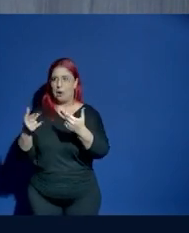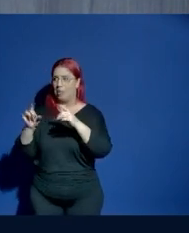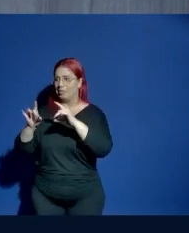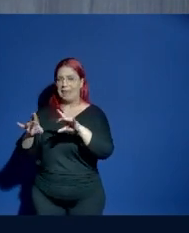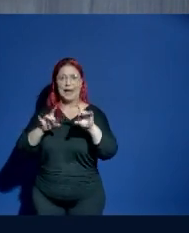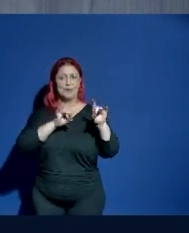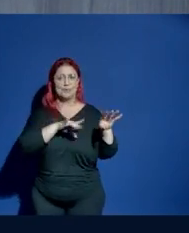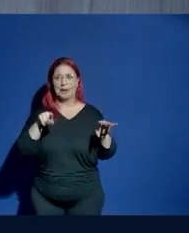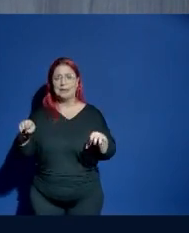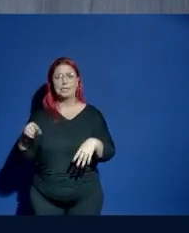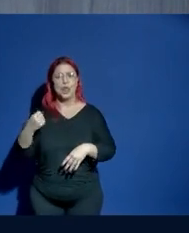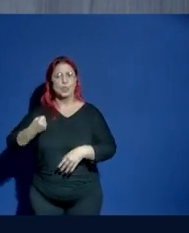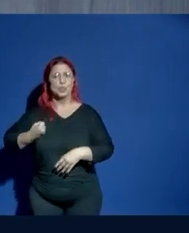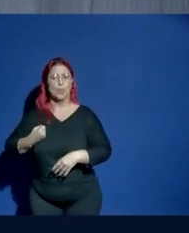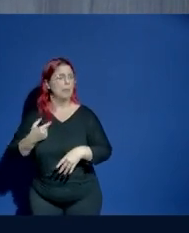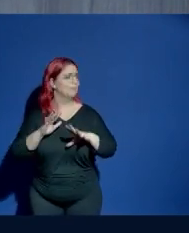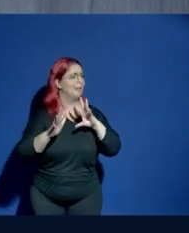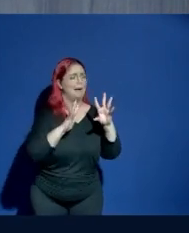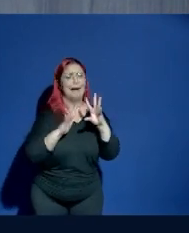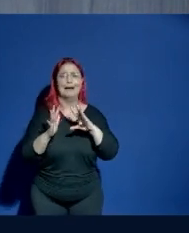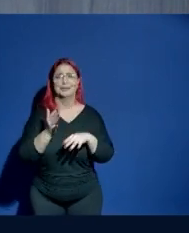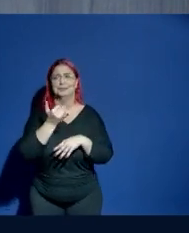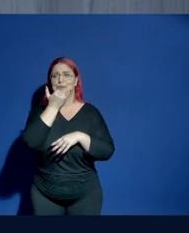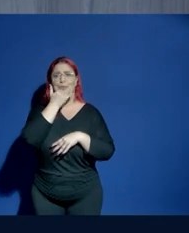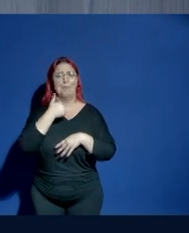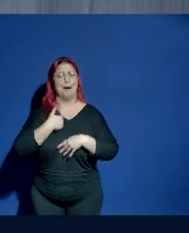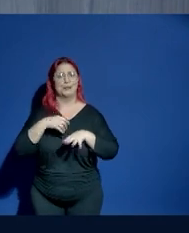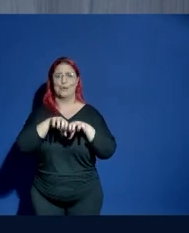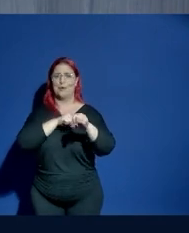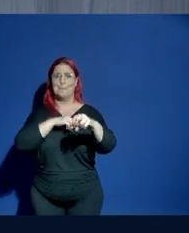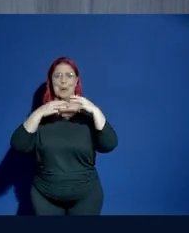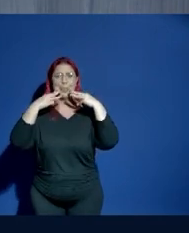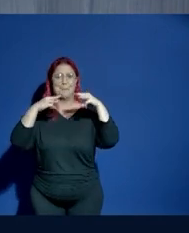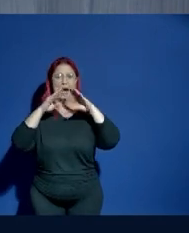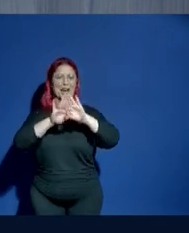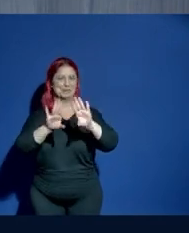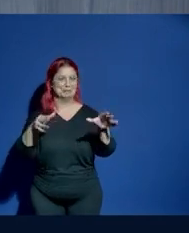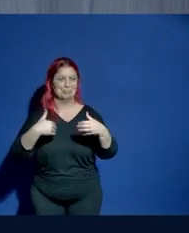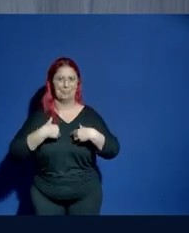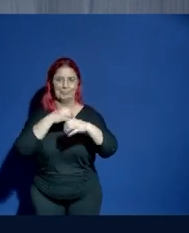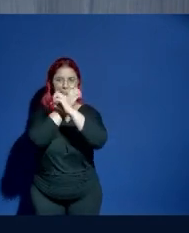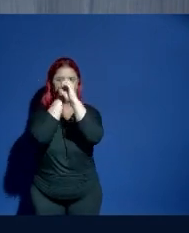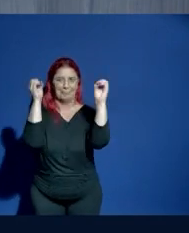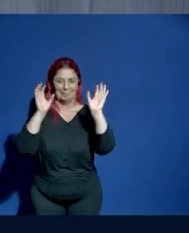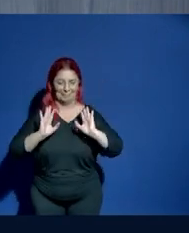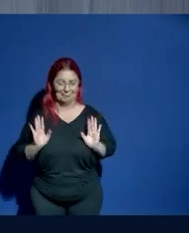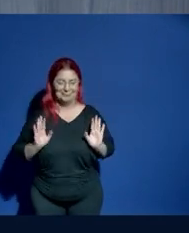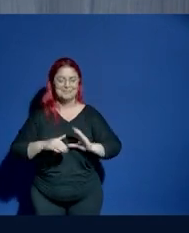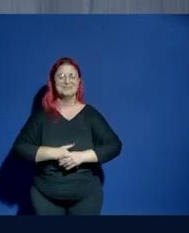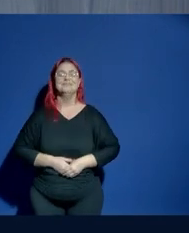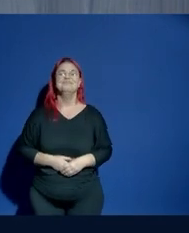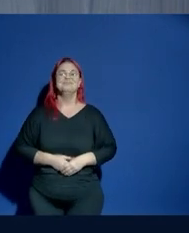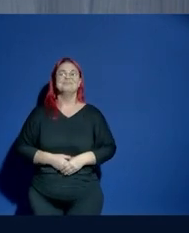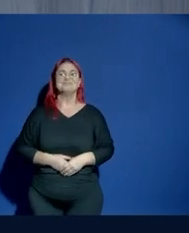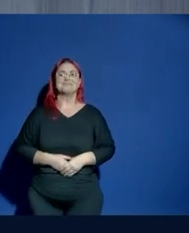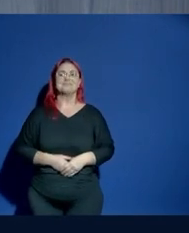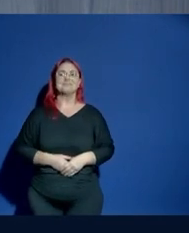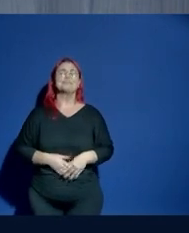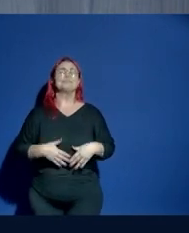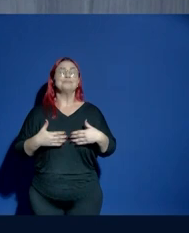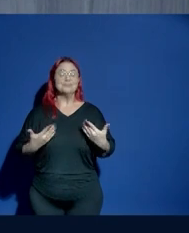com essa categoria toda sua formada em marketing então me desculpe não me aprofundar tanto quanto eles na ter felicidade